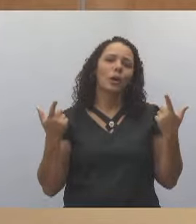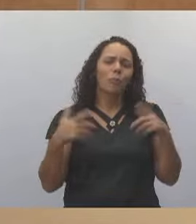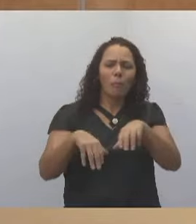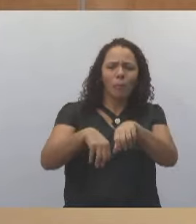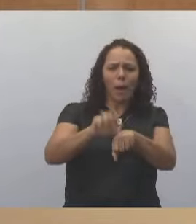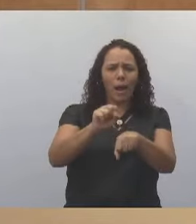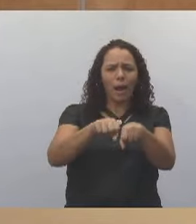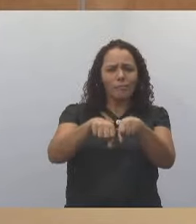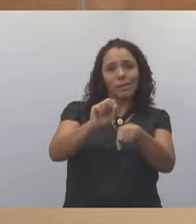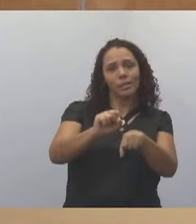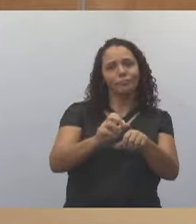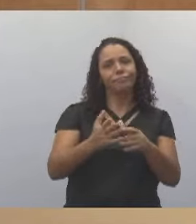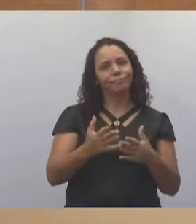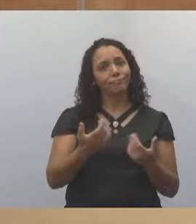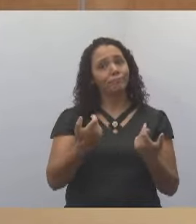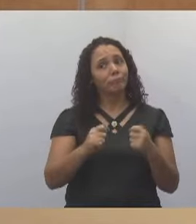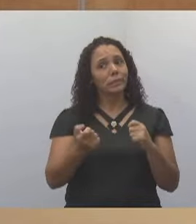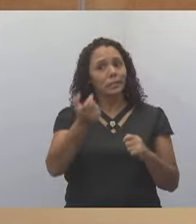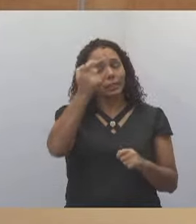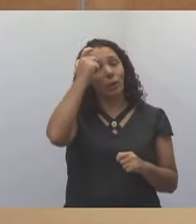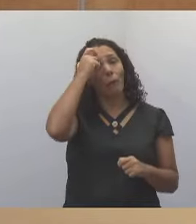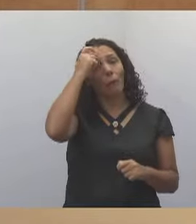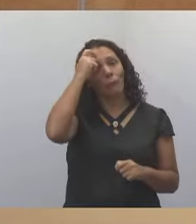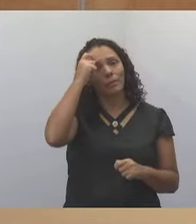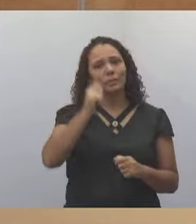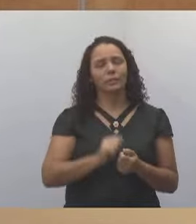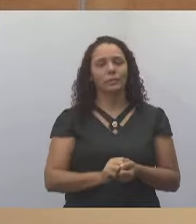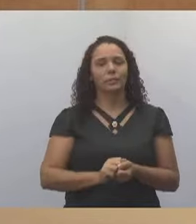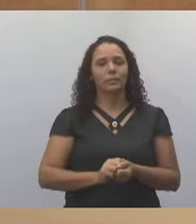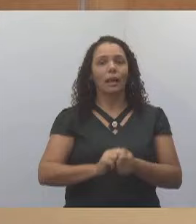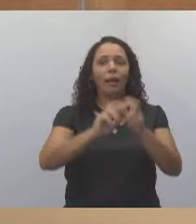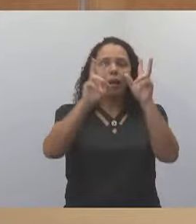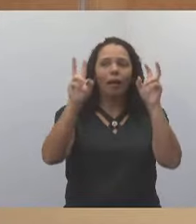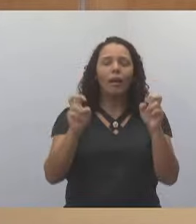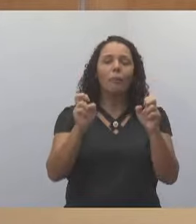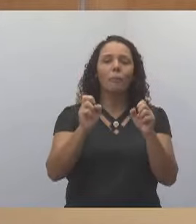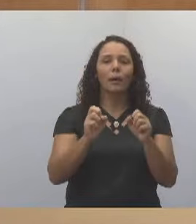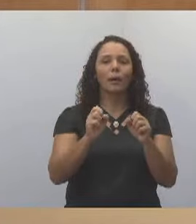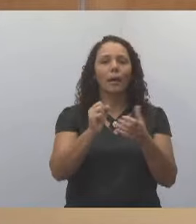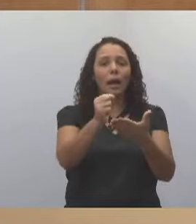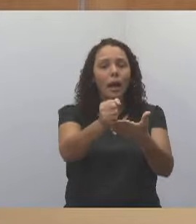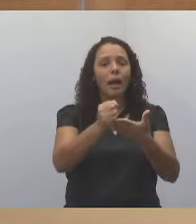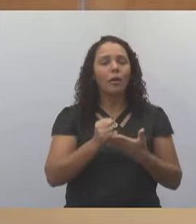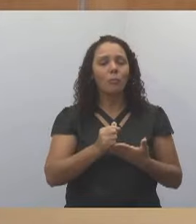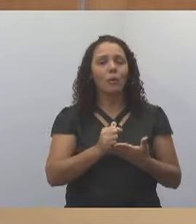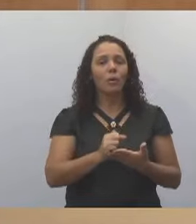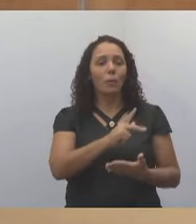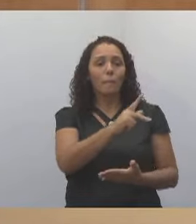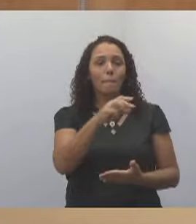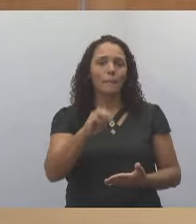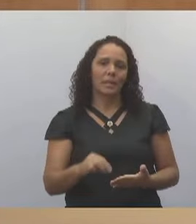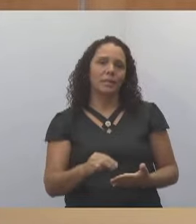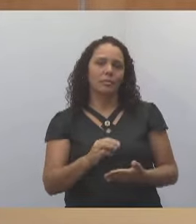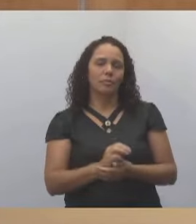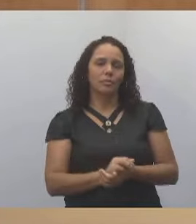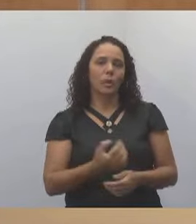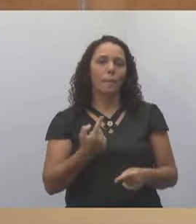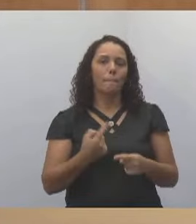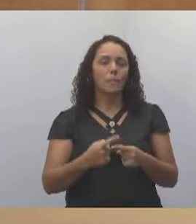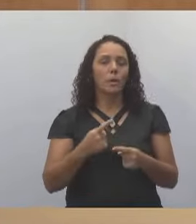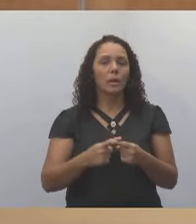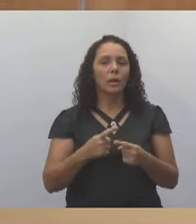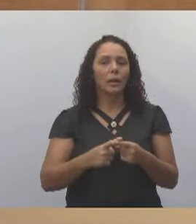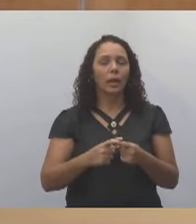campanhas, pedir o apoio da Polícia Militar, porque o Código de Trânsito já não permite, né? O Código Nacional de Trânsito, ele